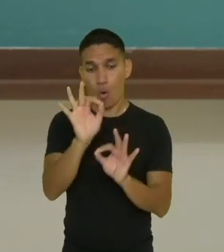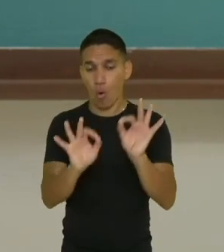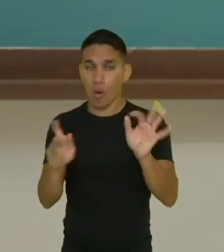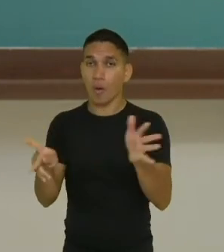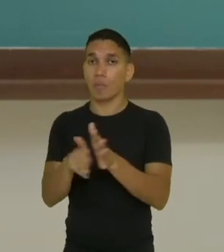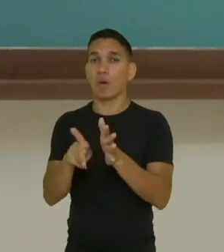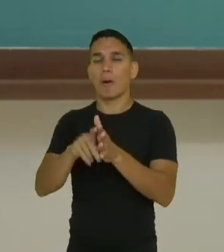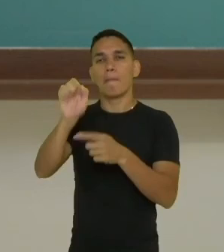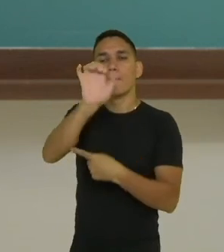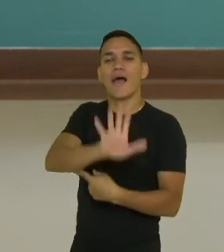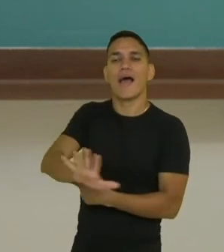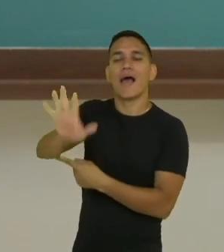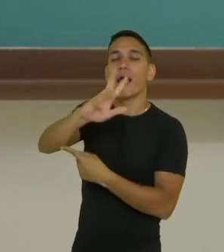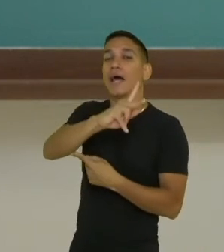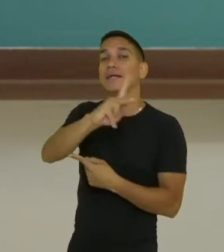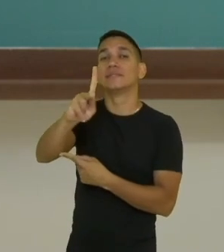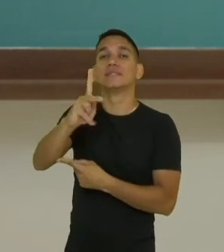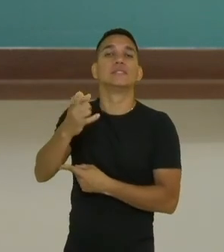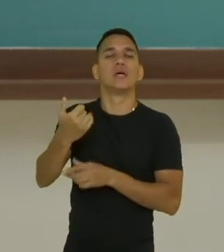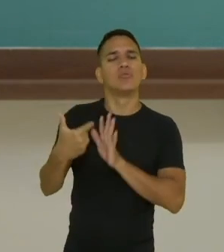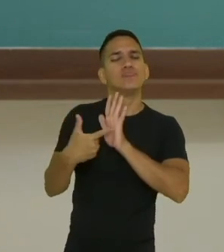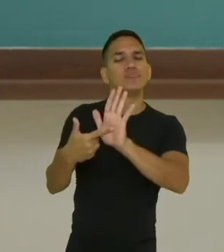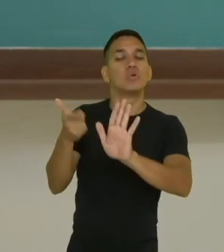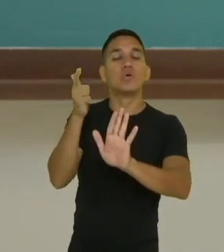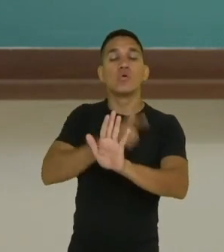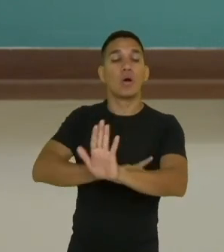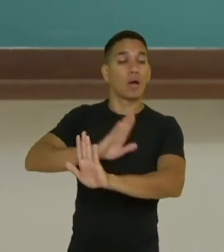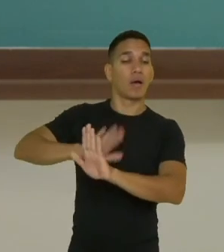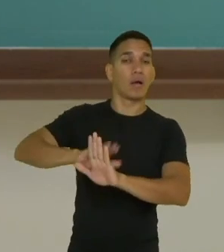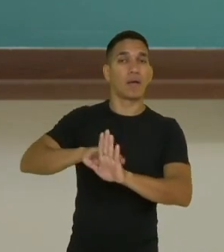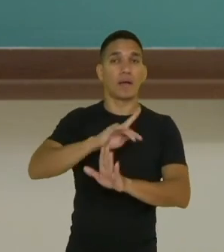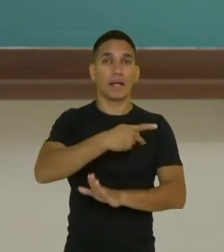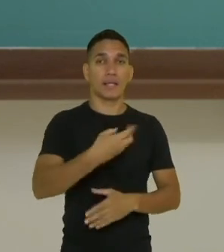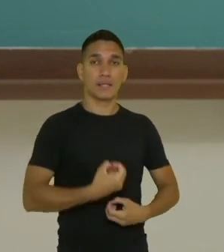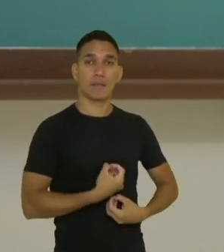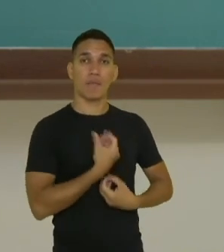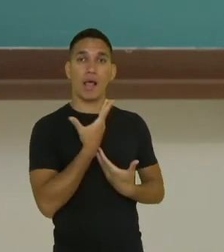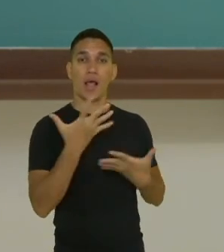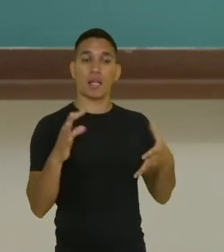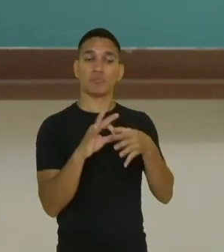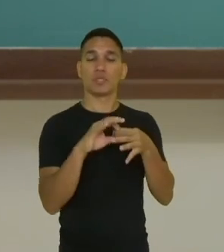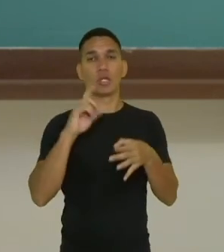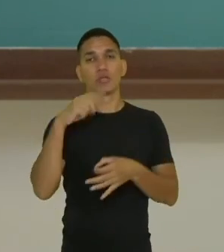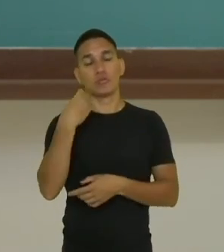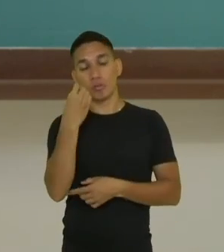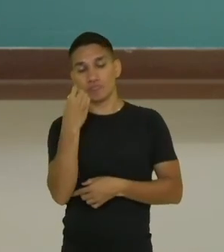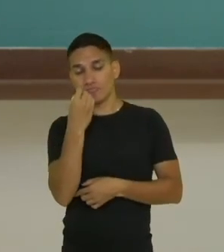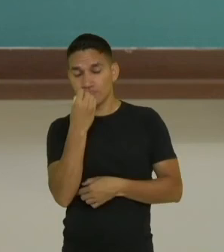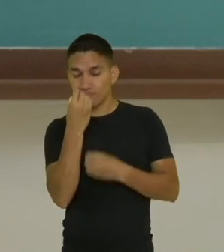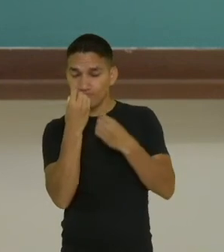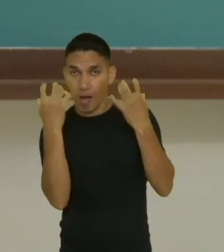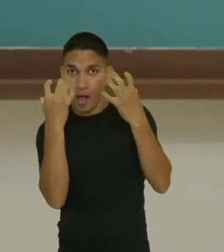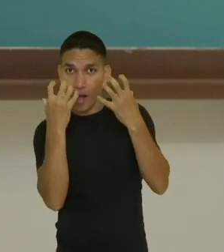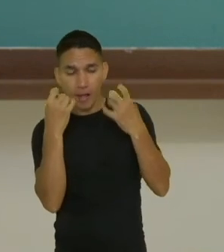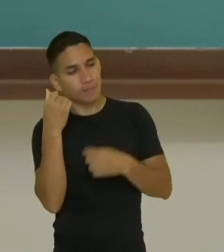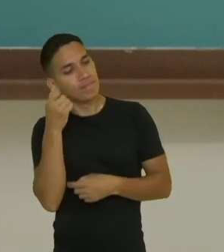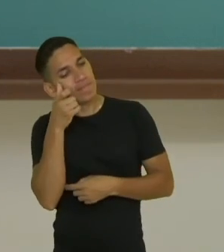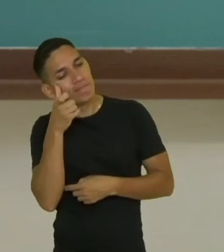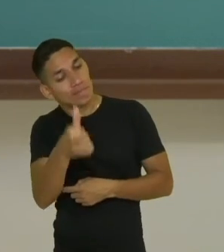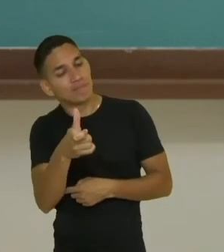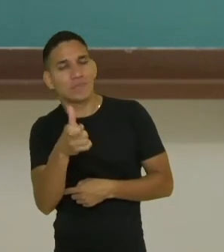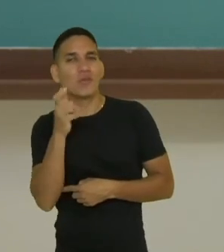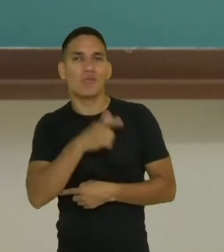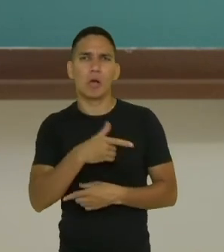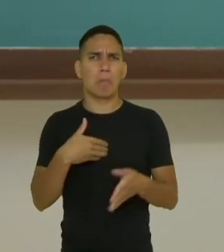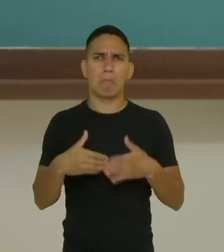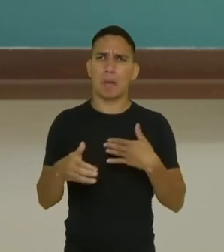forma imagética que retrate o poema e que prenda-nos a atenção, independente